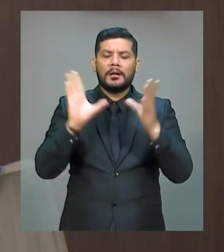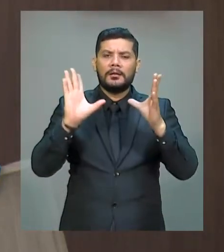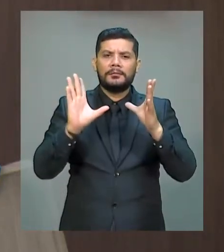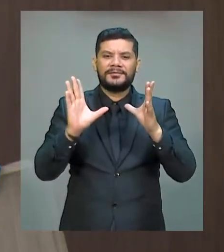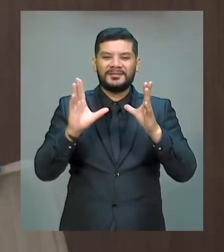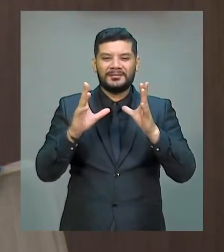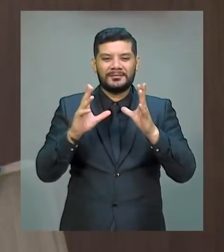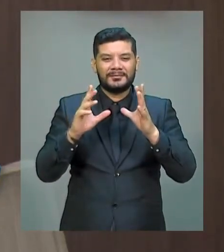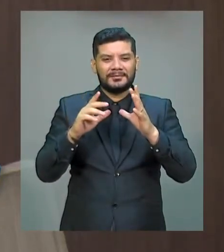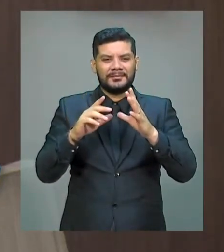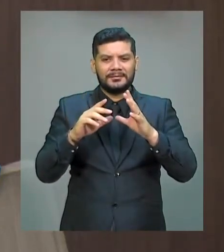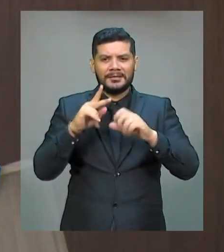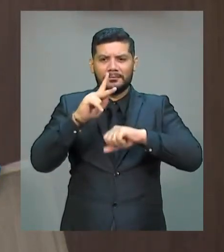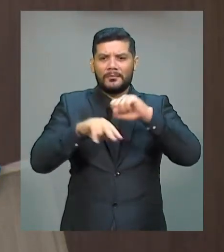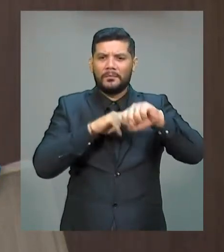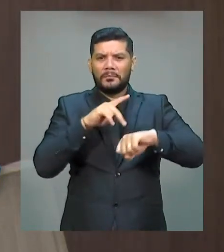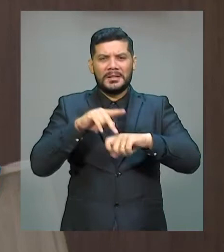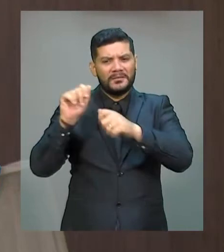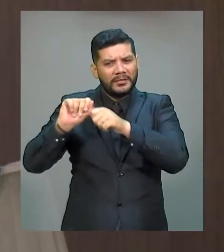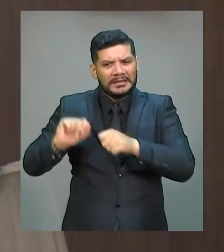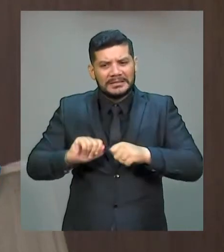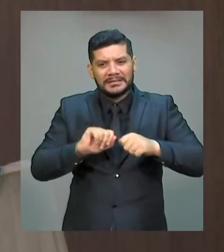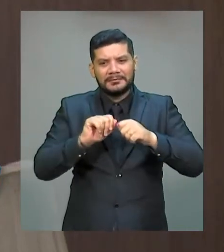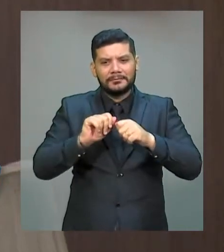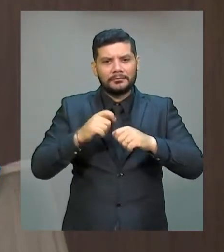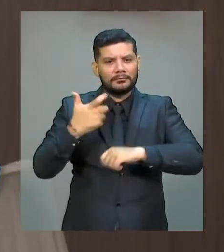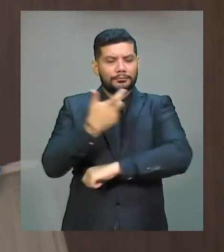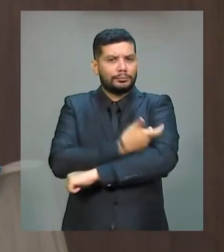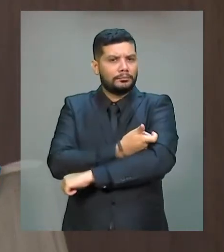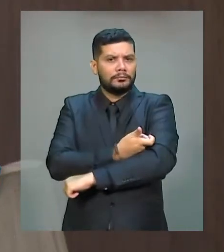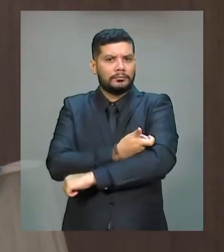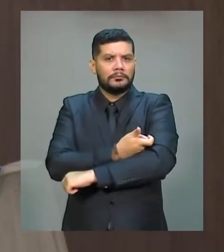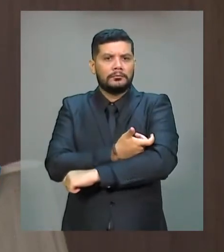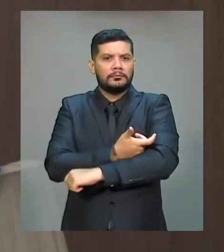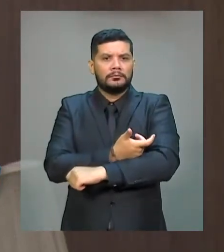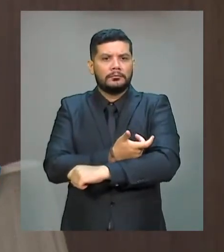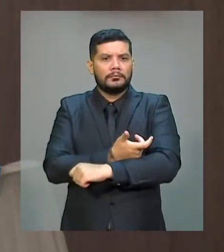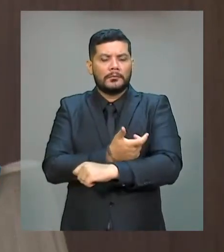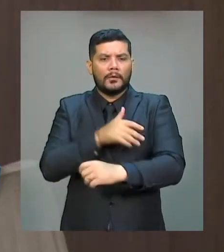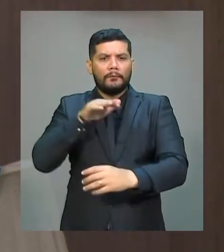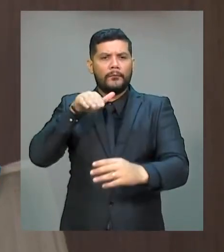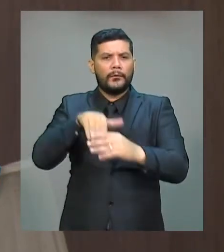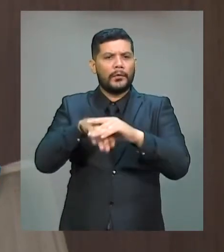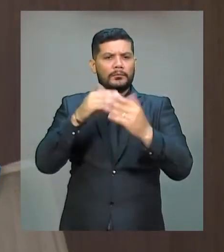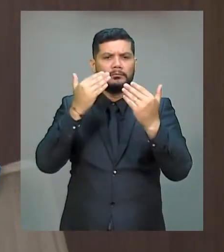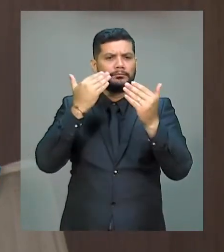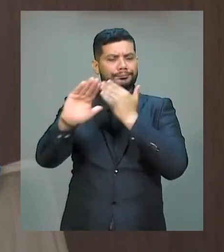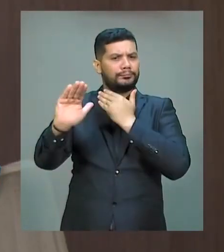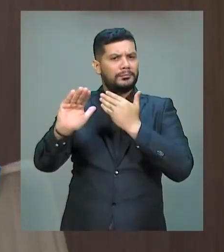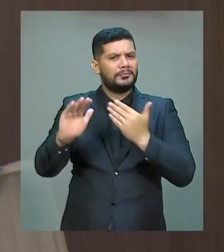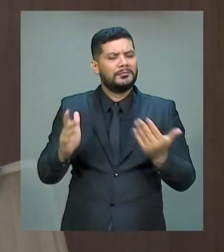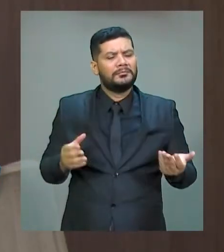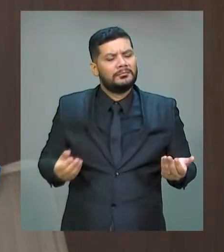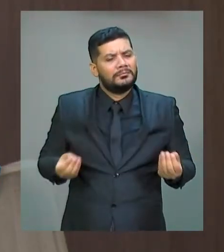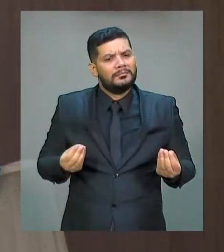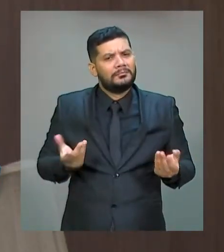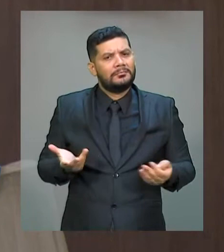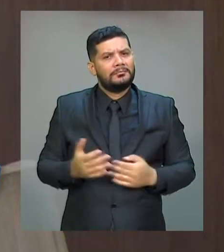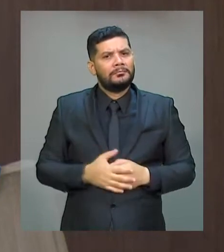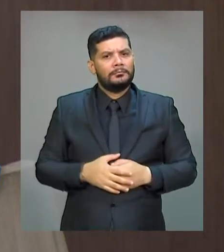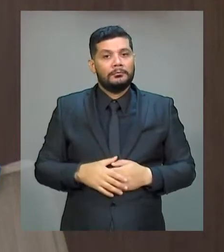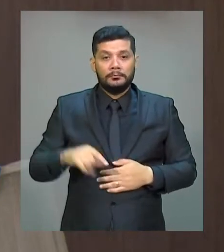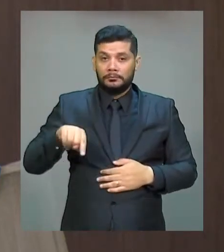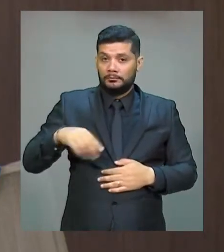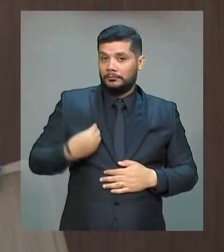licenciamento compulsório, portanto, a patente da vacina. Os médicos aqui, eu vejo aqui, nós temos 3 médicos agora